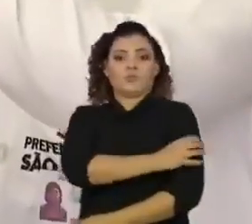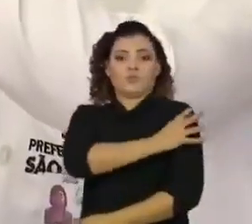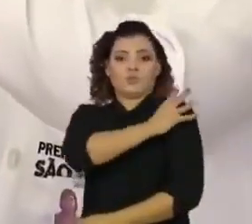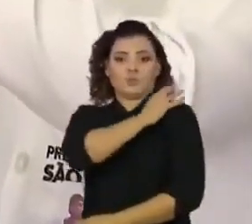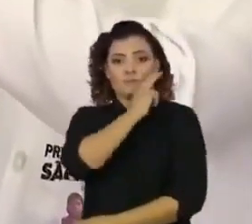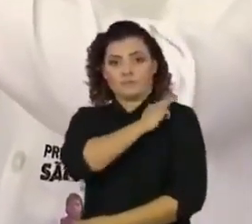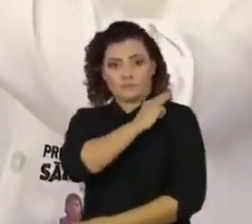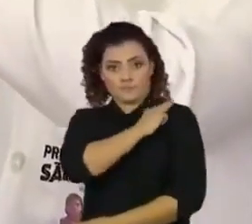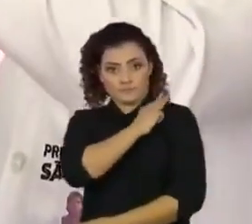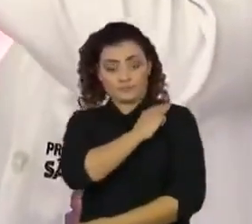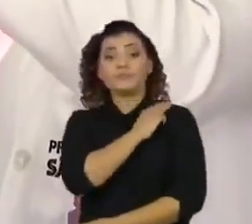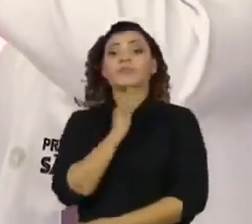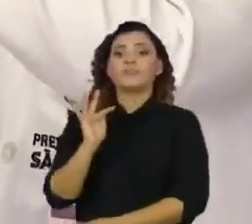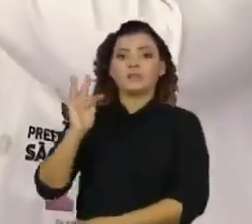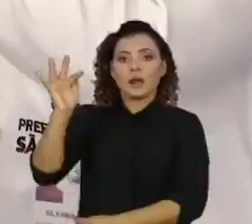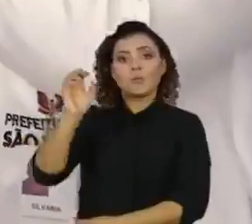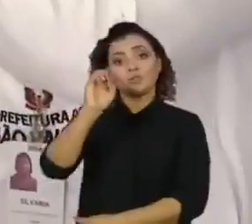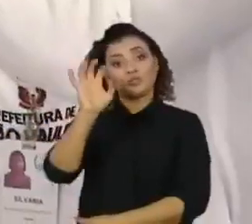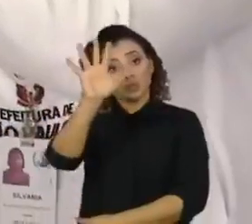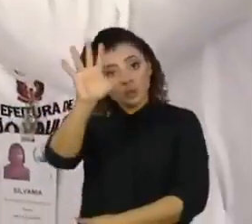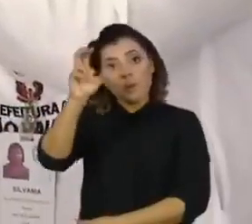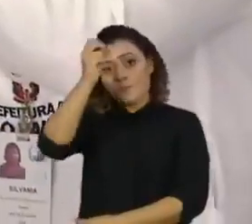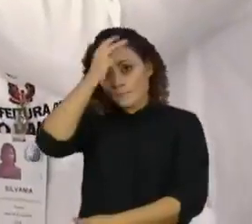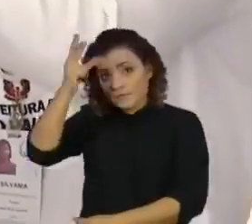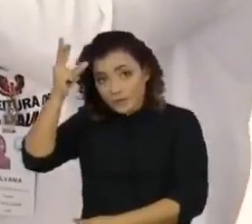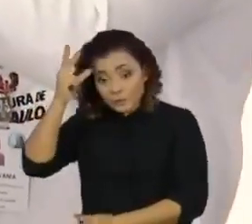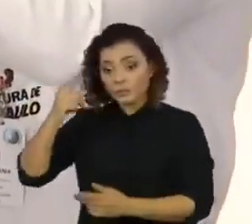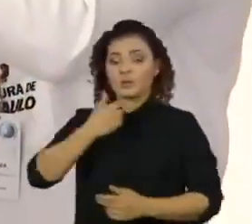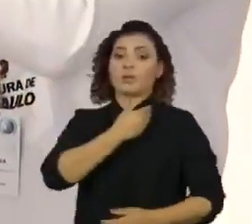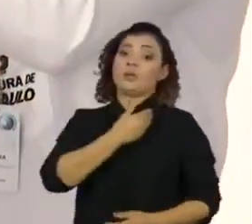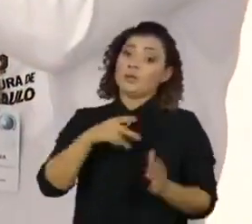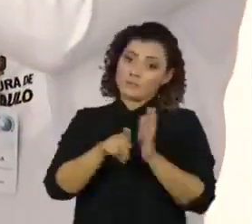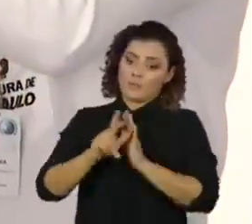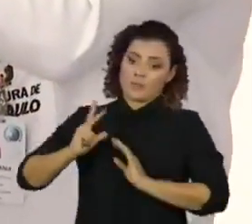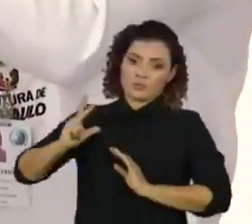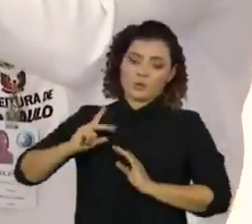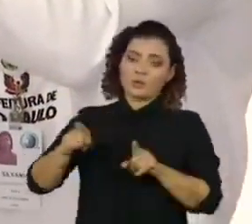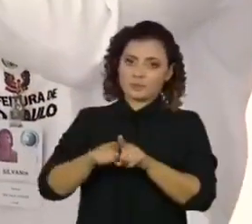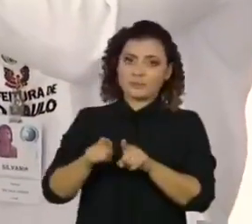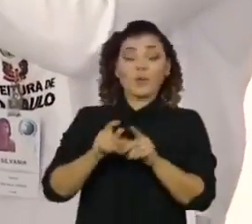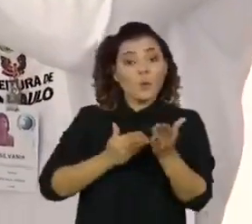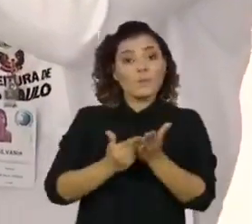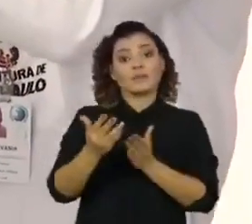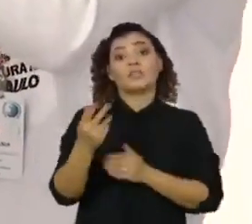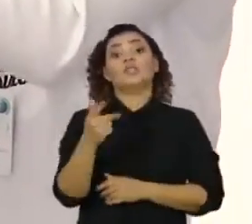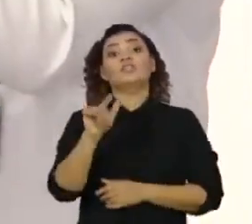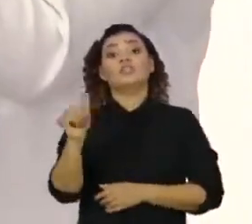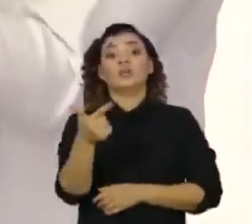nas redes estadual e Federal municipais e privadas do Estado começa no próximo dia 12